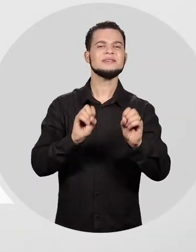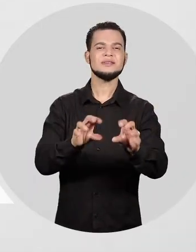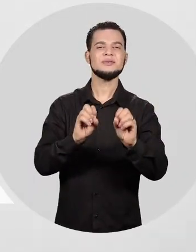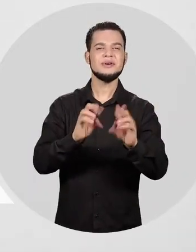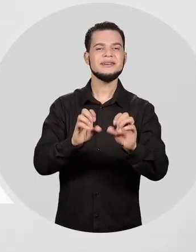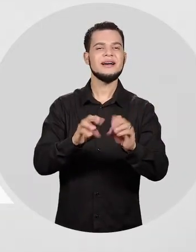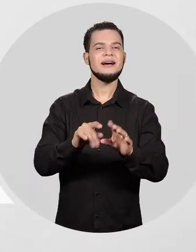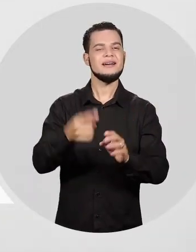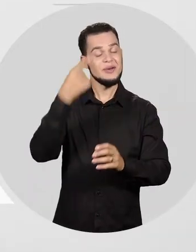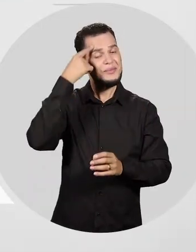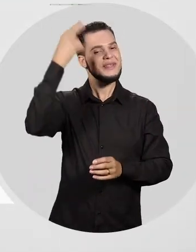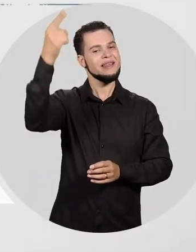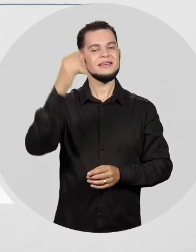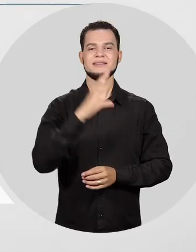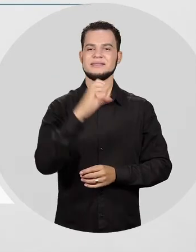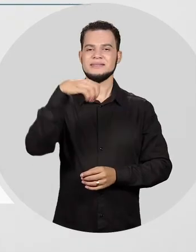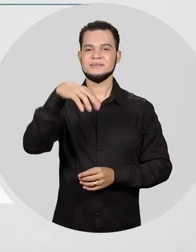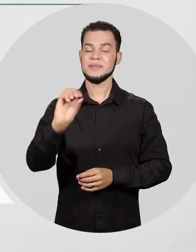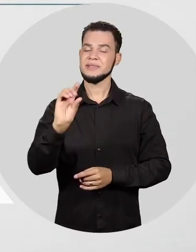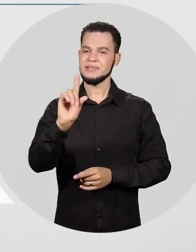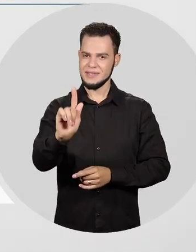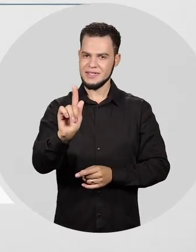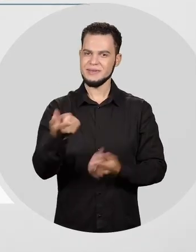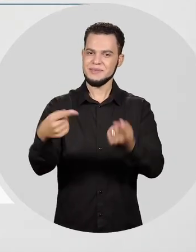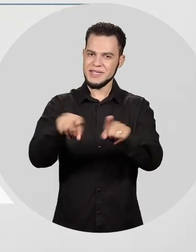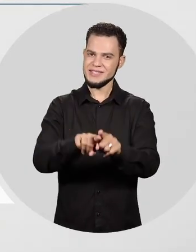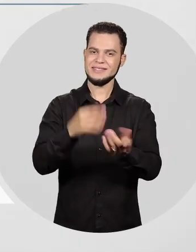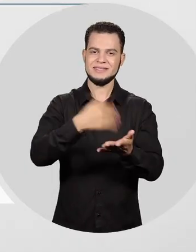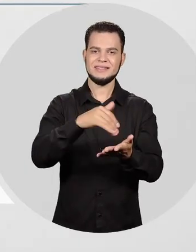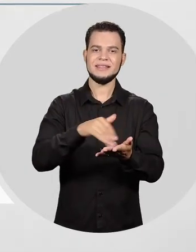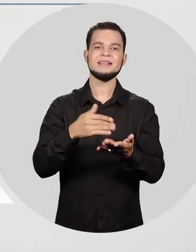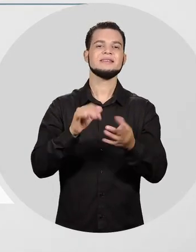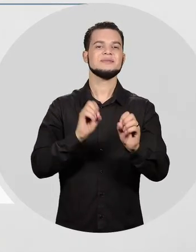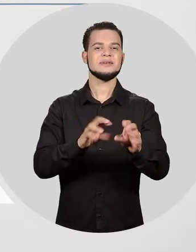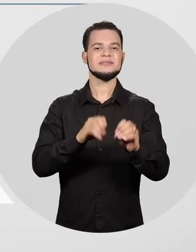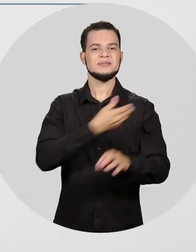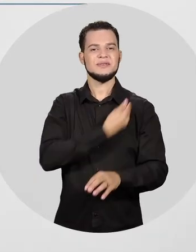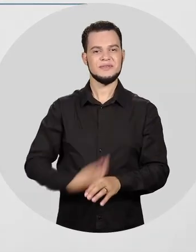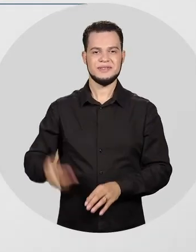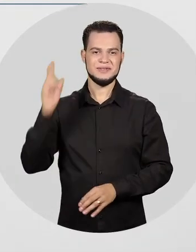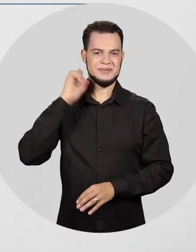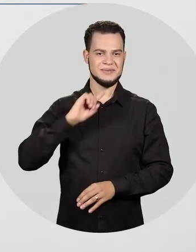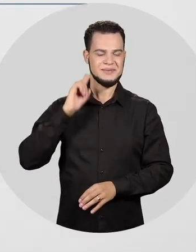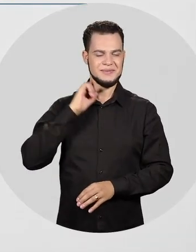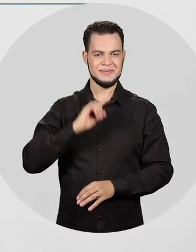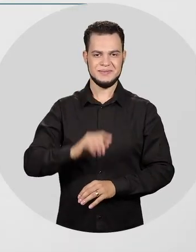uma iniciativa da CEMIG, Secretaria de Educação e Governo de Minas Gerais.